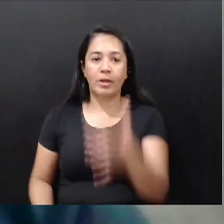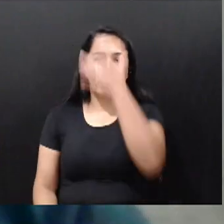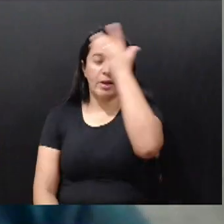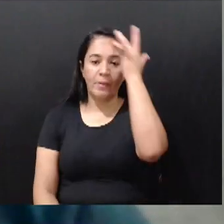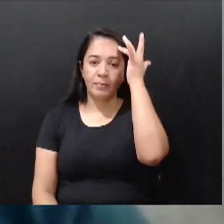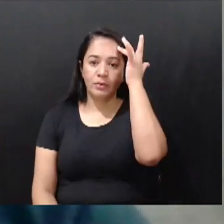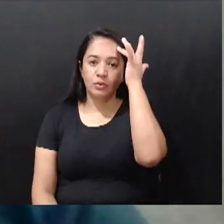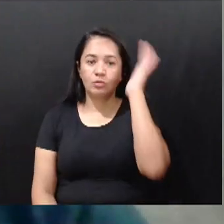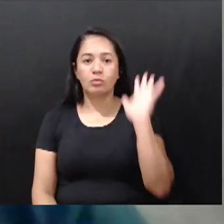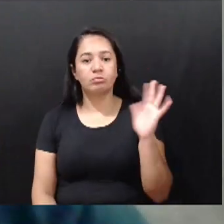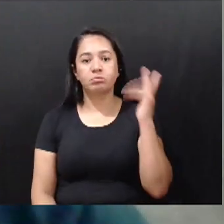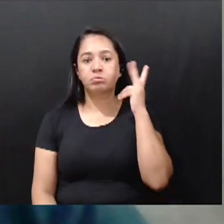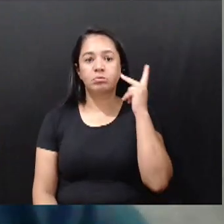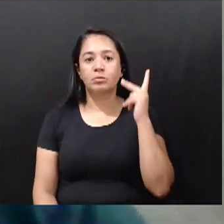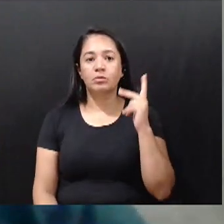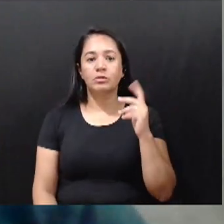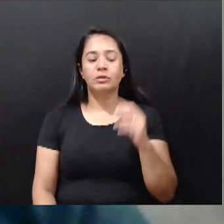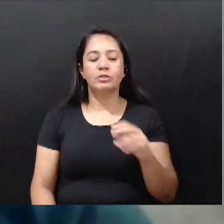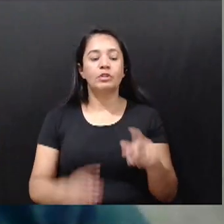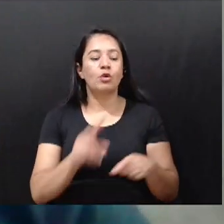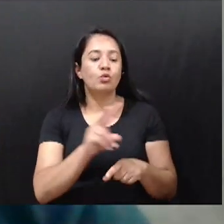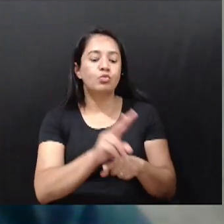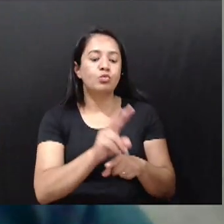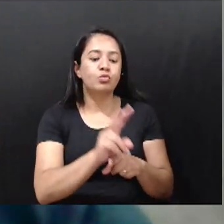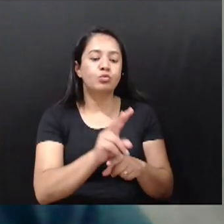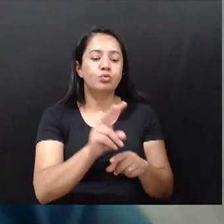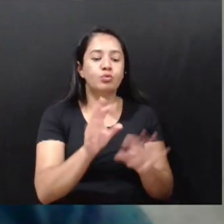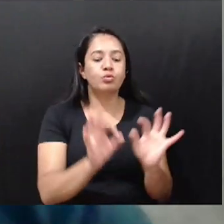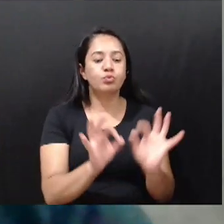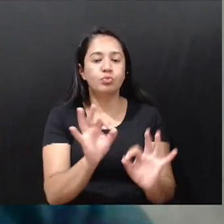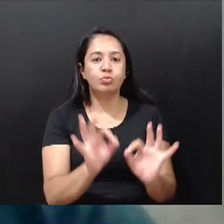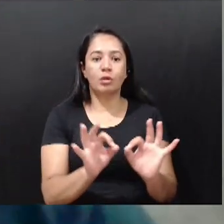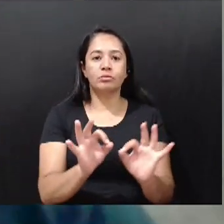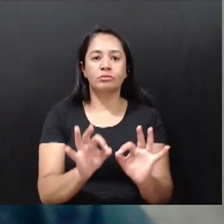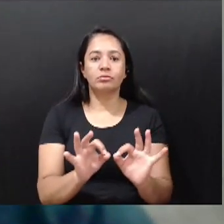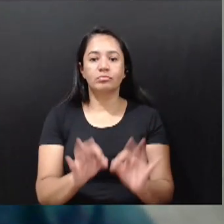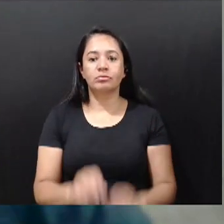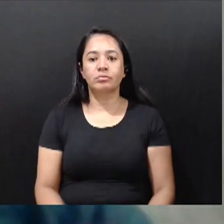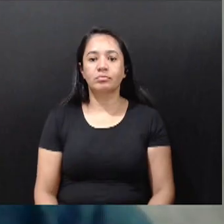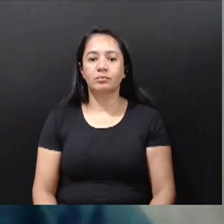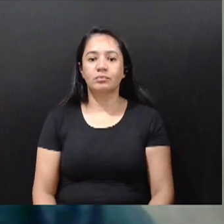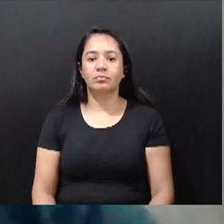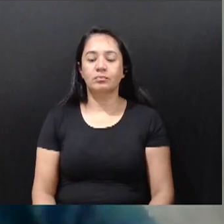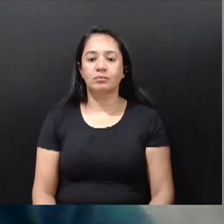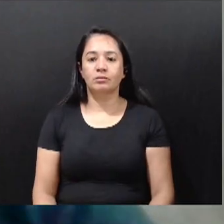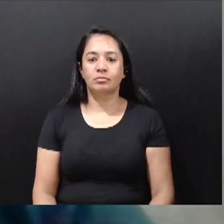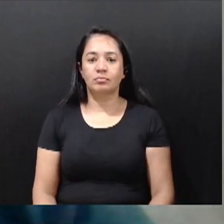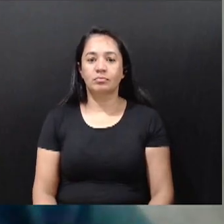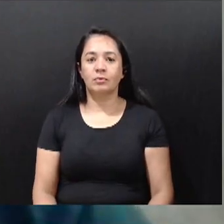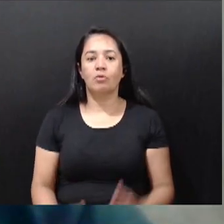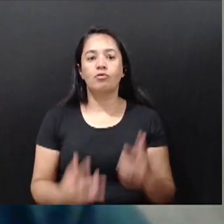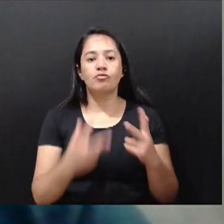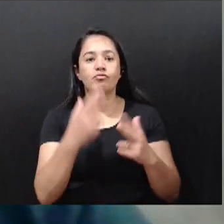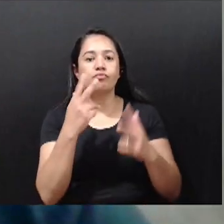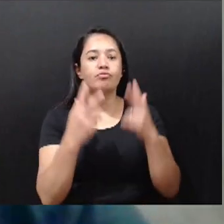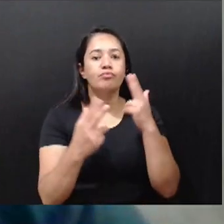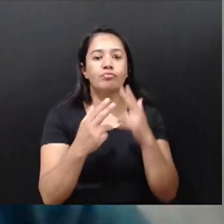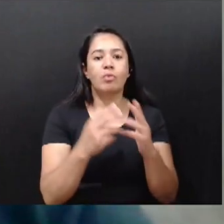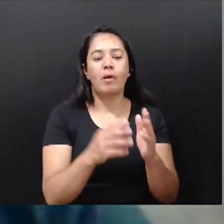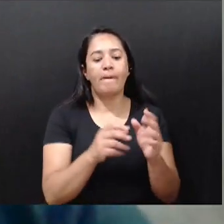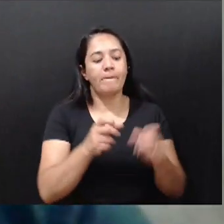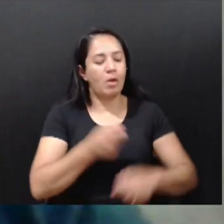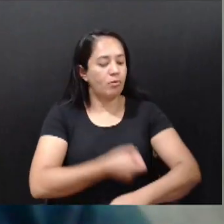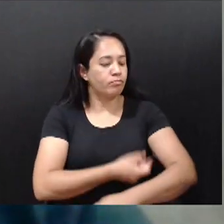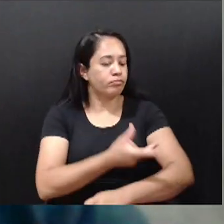acabam tomando conta, acabam cuidando, né, fazendo ali a poda, fazendo ali plantios, fazendo